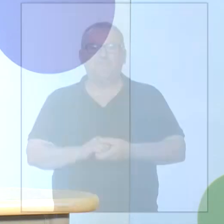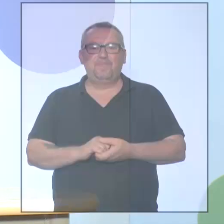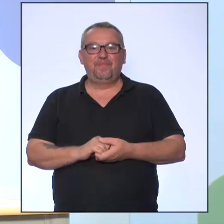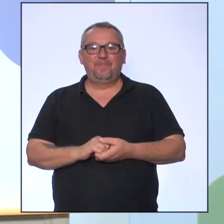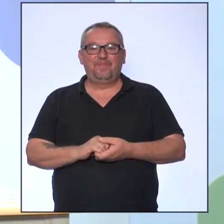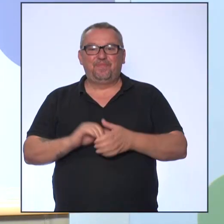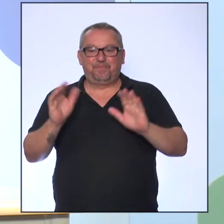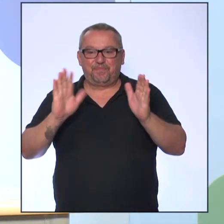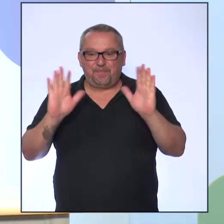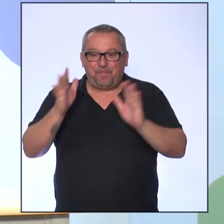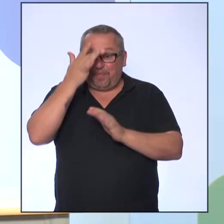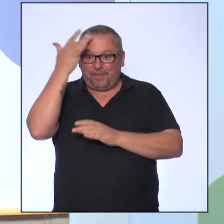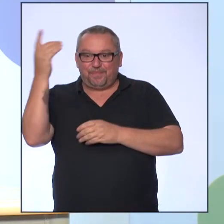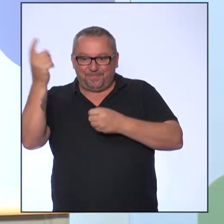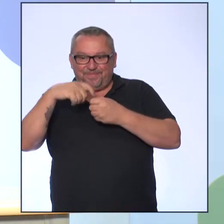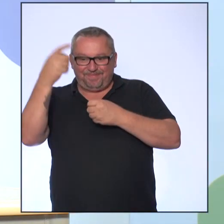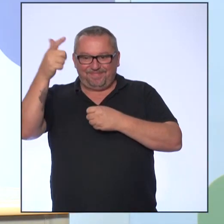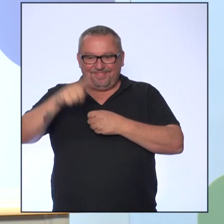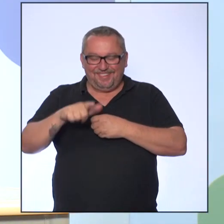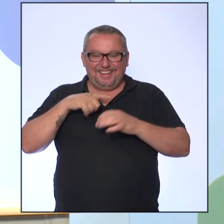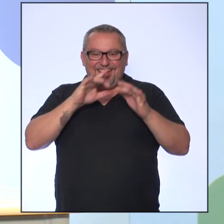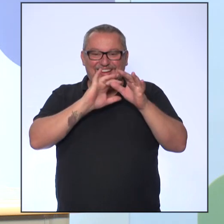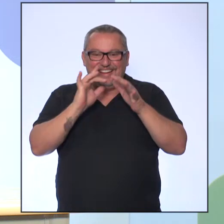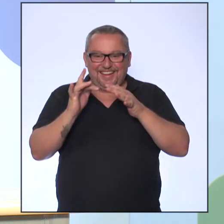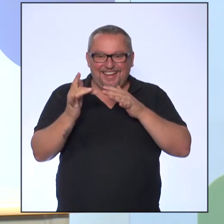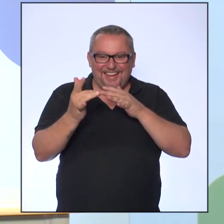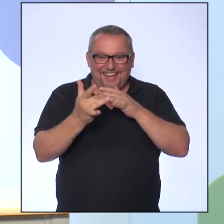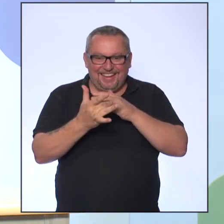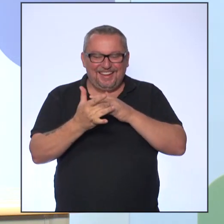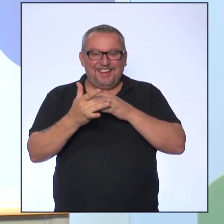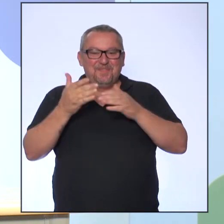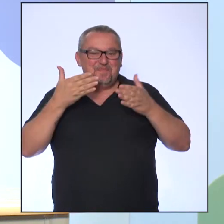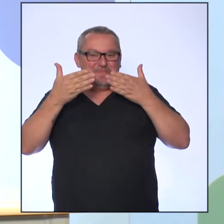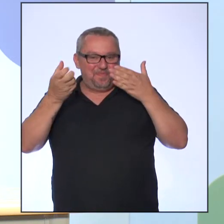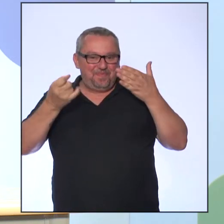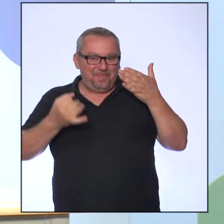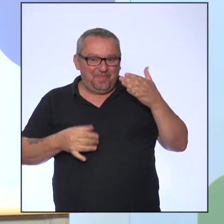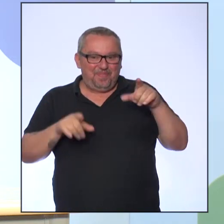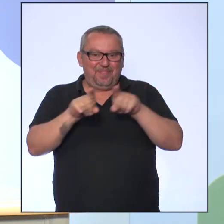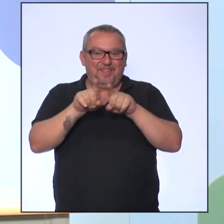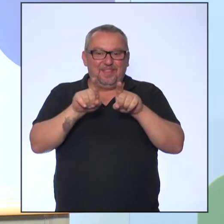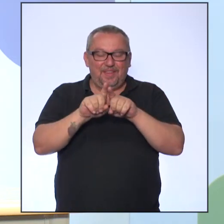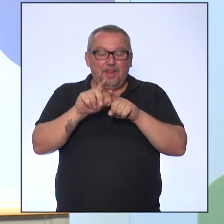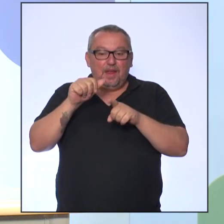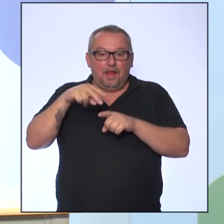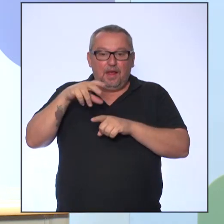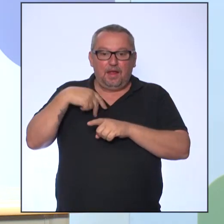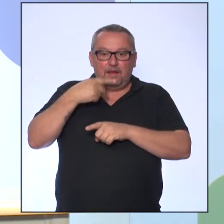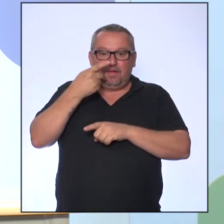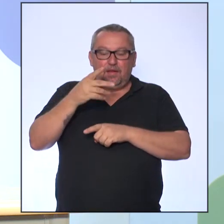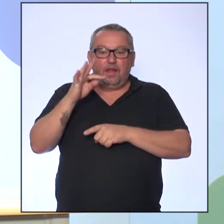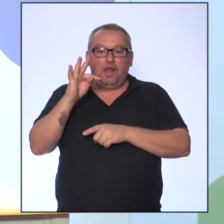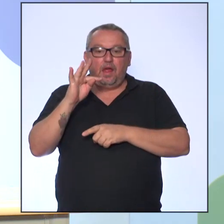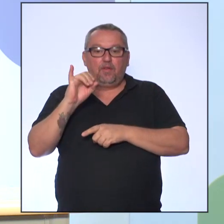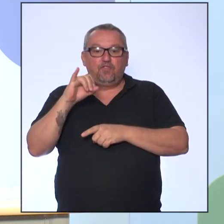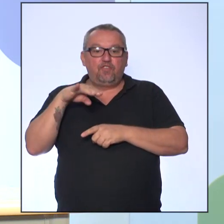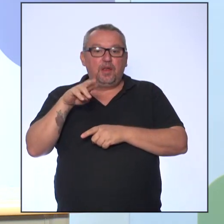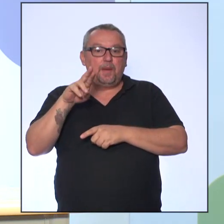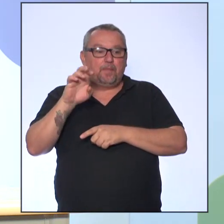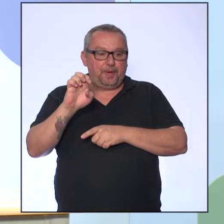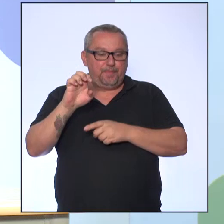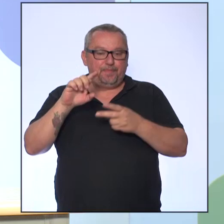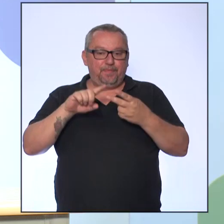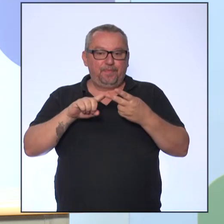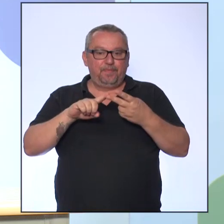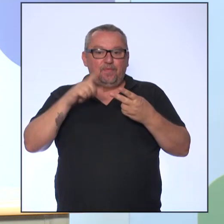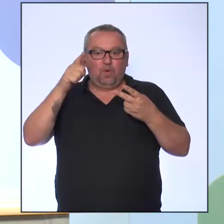Bom, gente, olha só, voltando aqui com a nossa interação pelo chat, né? A Ana se refere a timbre. O João,